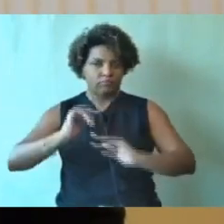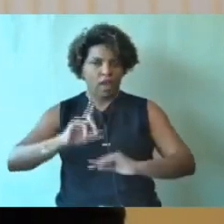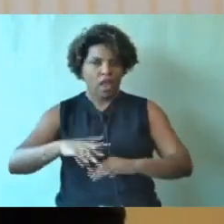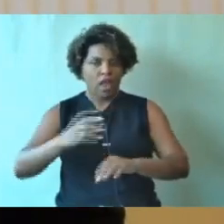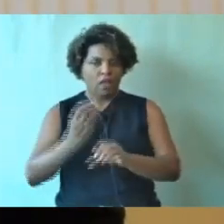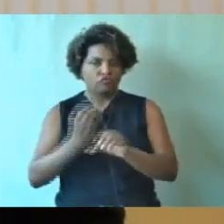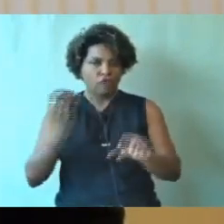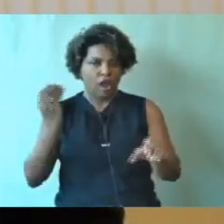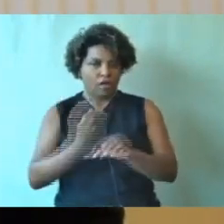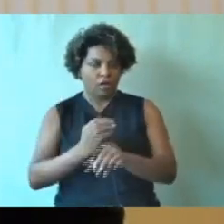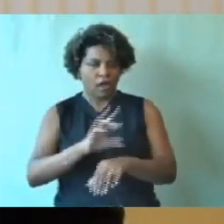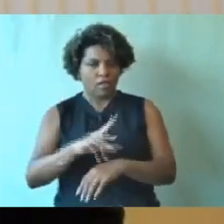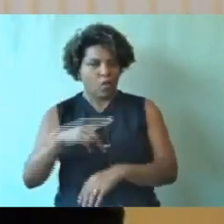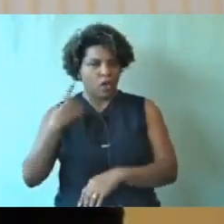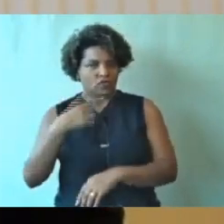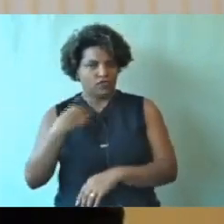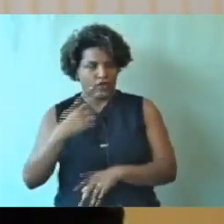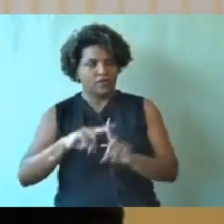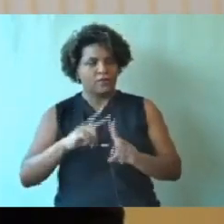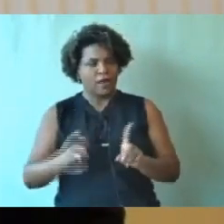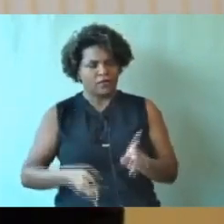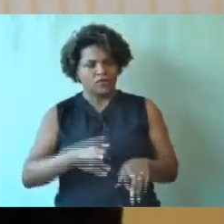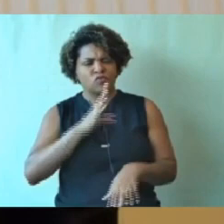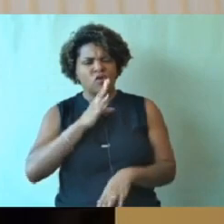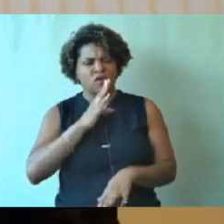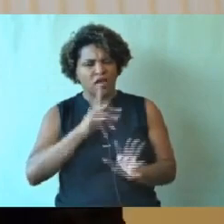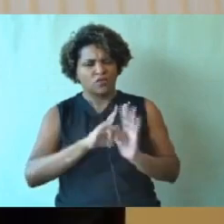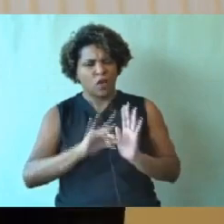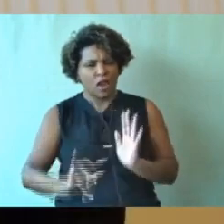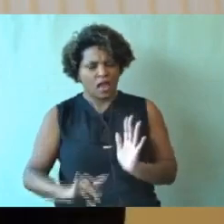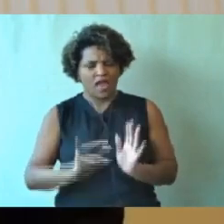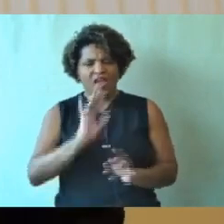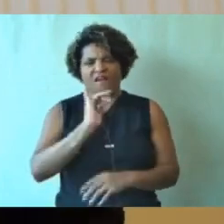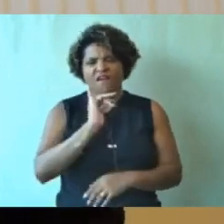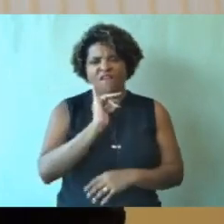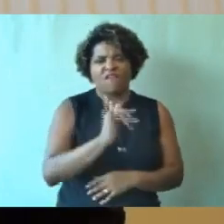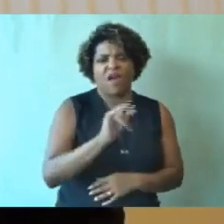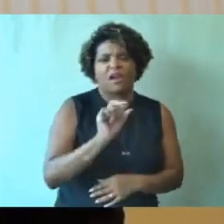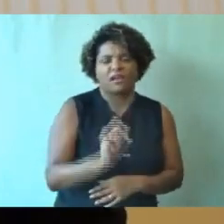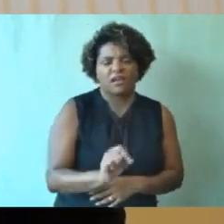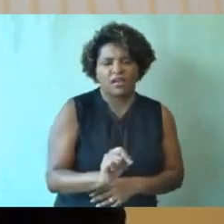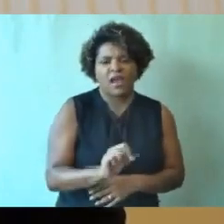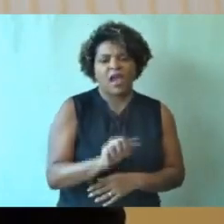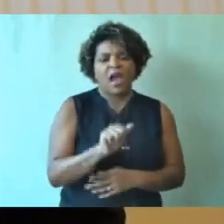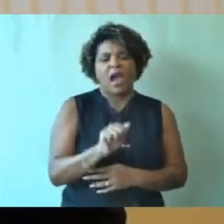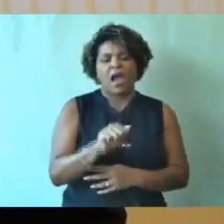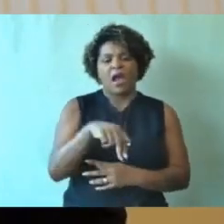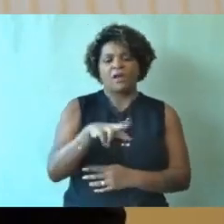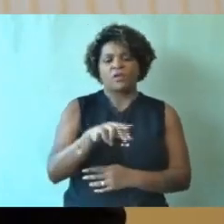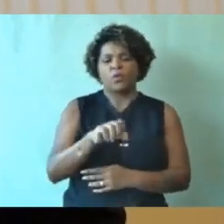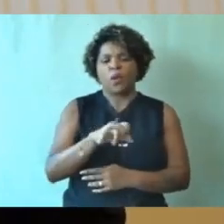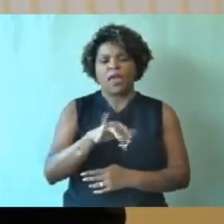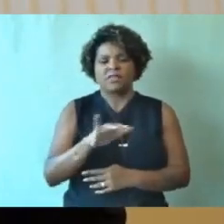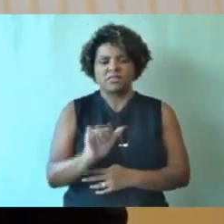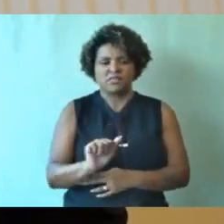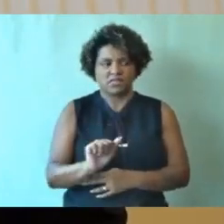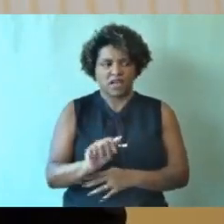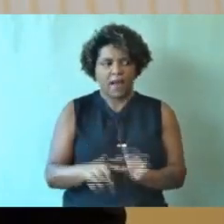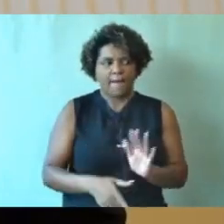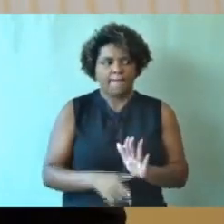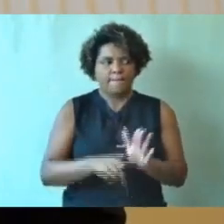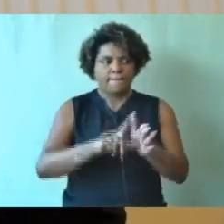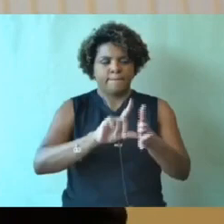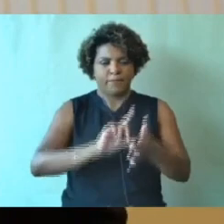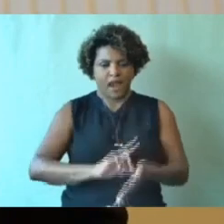fala... Anuência prévia para transferência da concessão. Nós não transferimos concessão. A concessão é